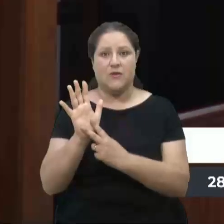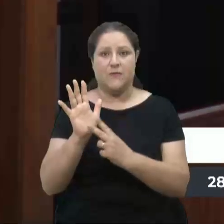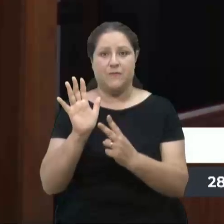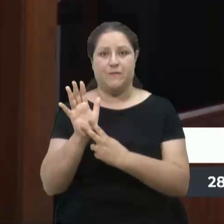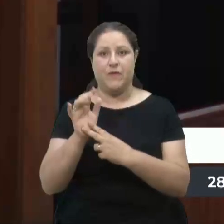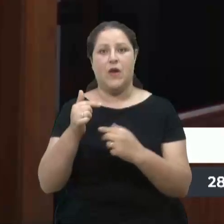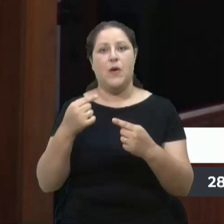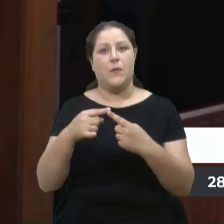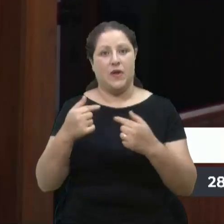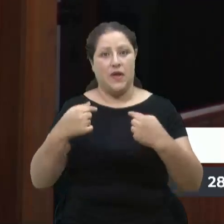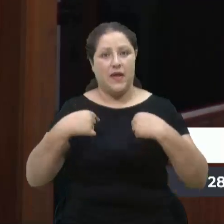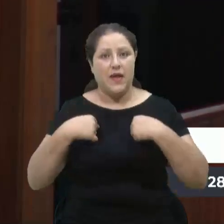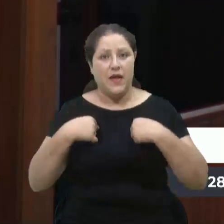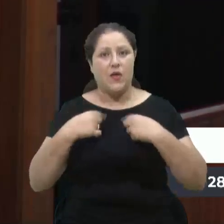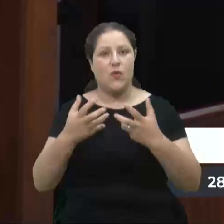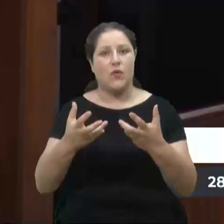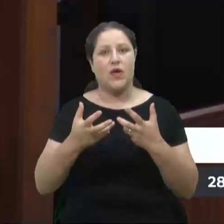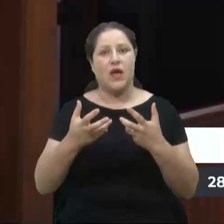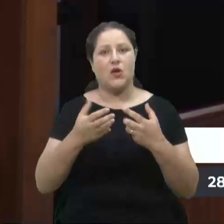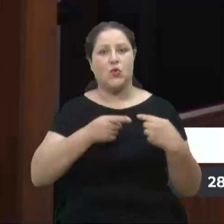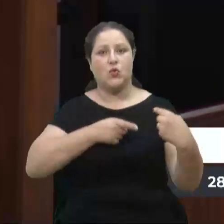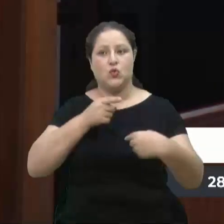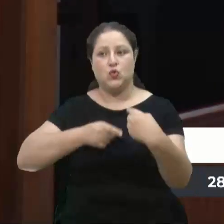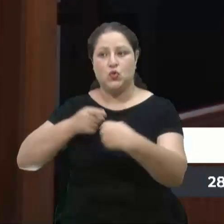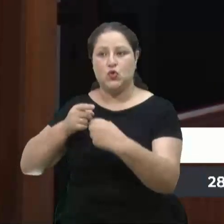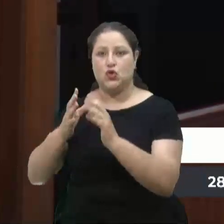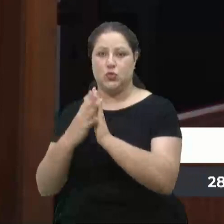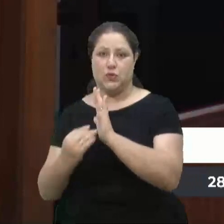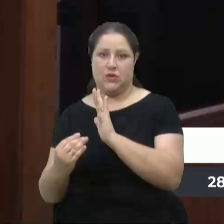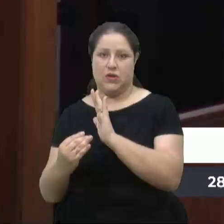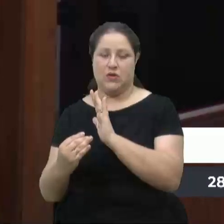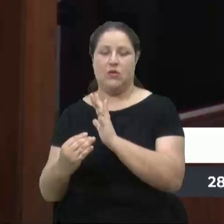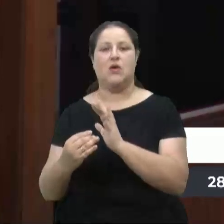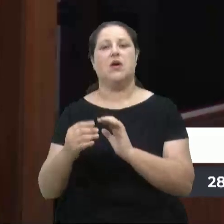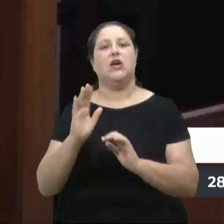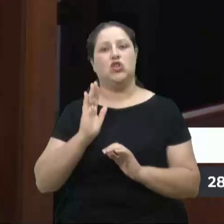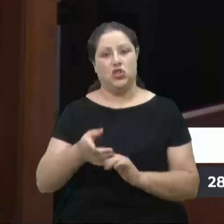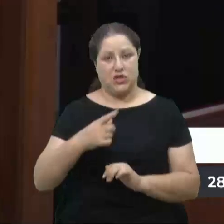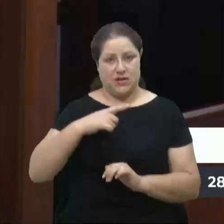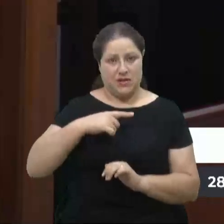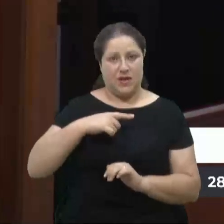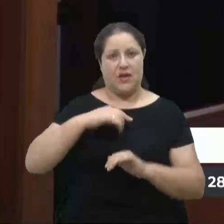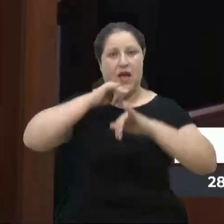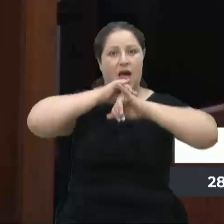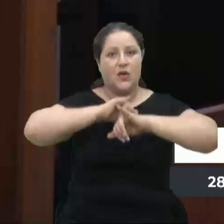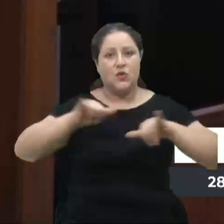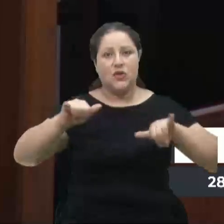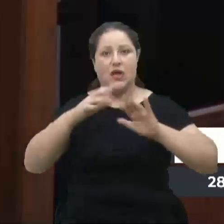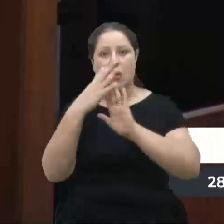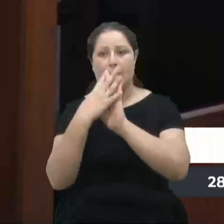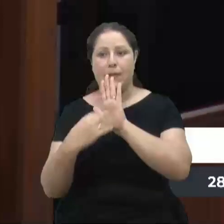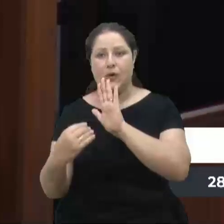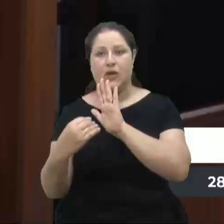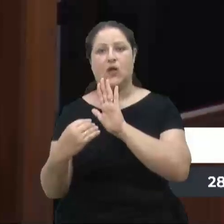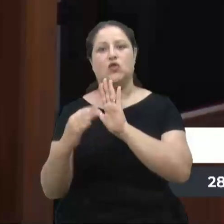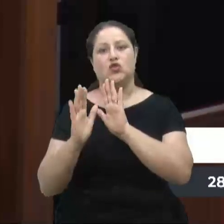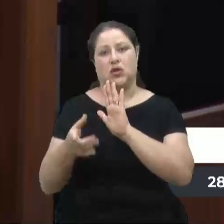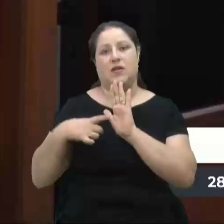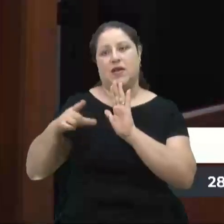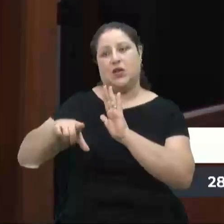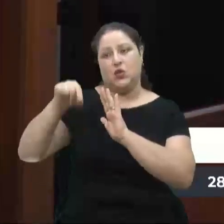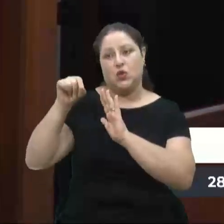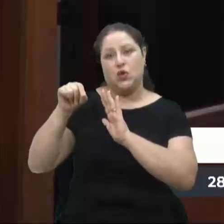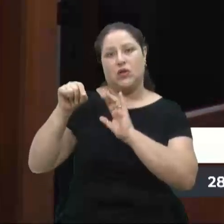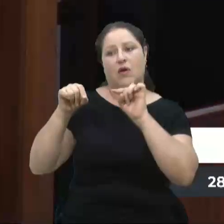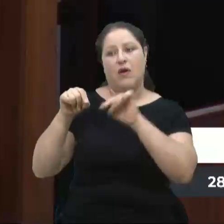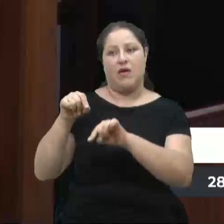eu quero discutir o modelo. Por mais que já tenha sido anunciado que o modelo está definido,